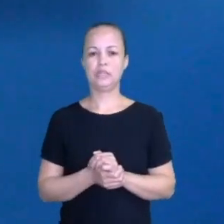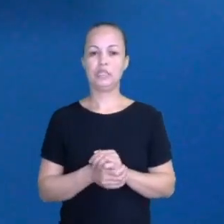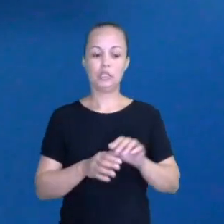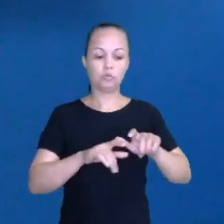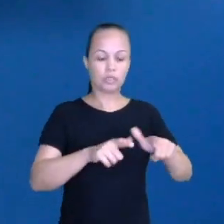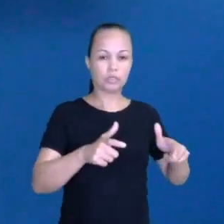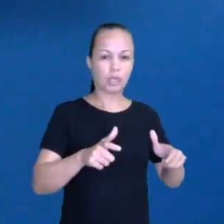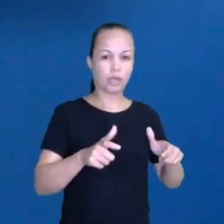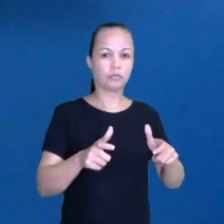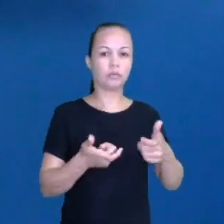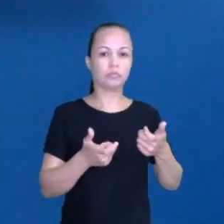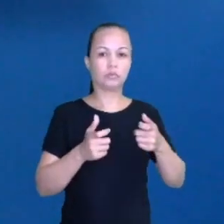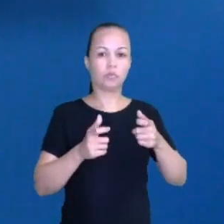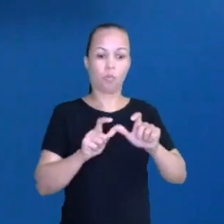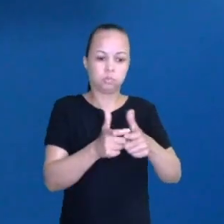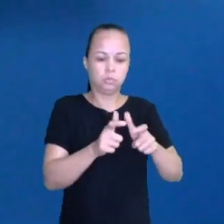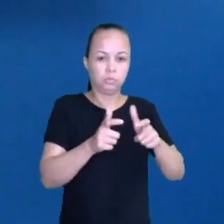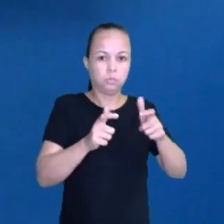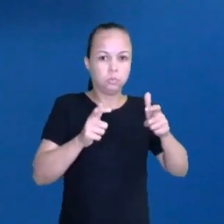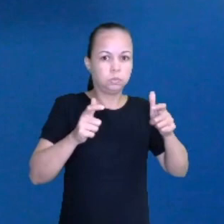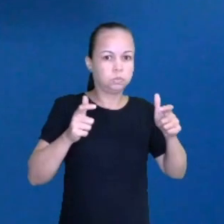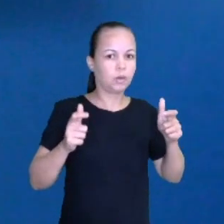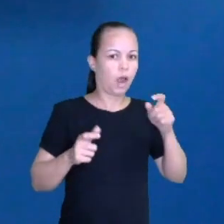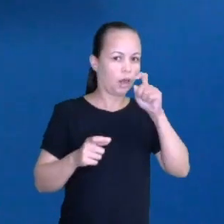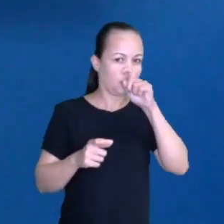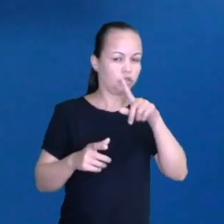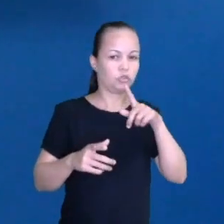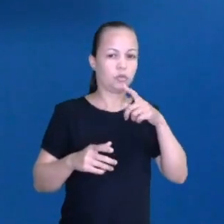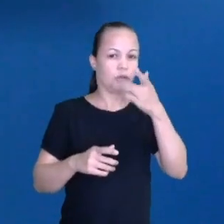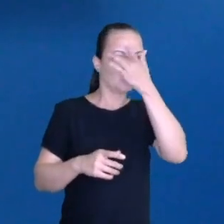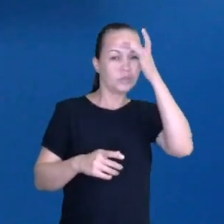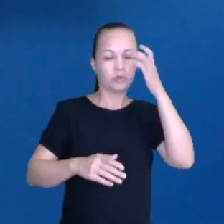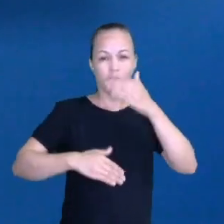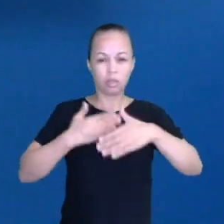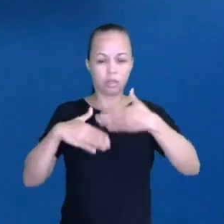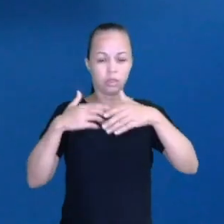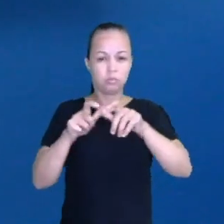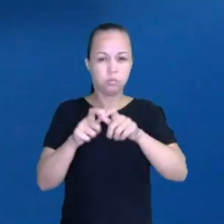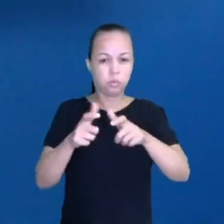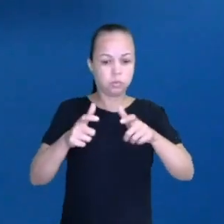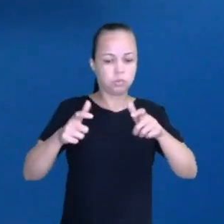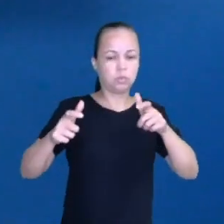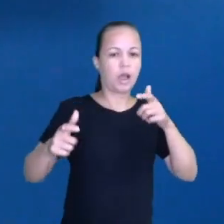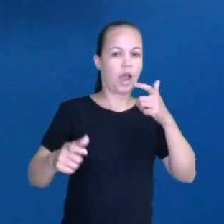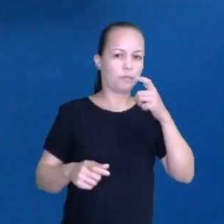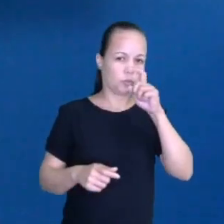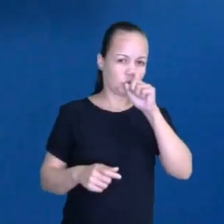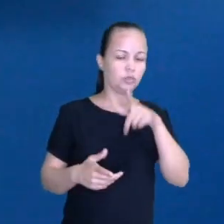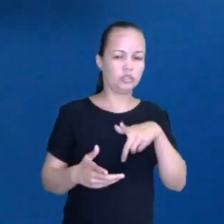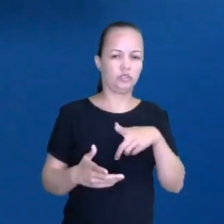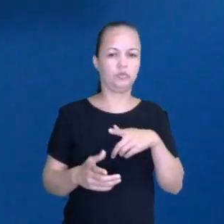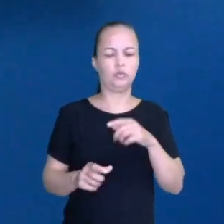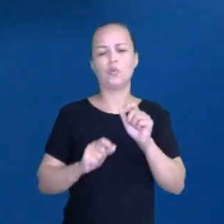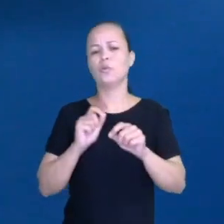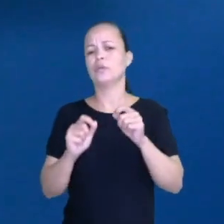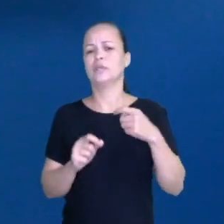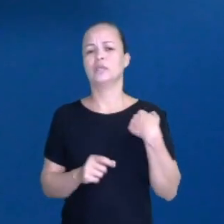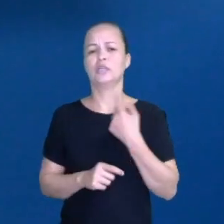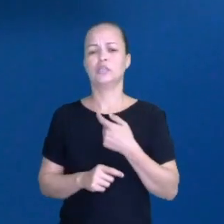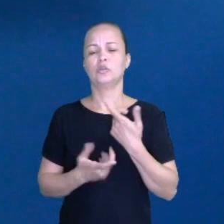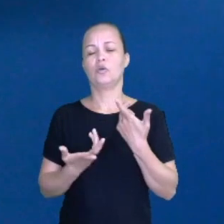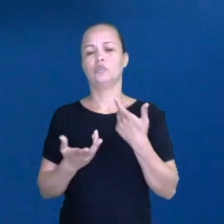mais lotados de tanto lixo. As pessoas estão produzindo muito lixo. E o que a gente pode fazer